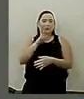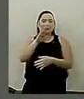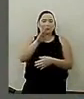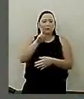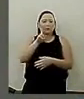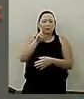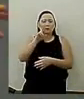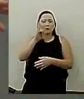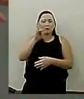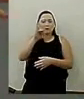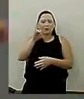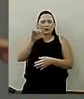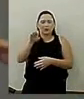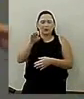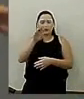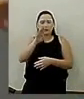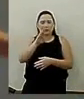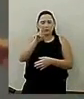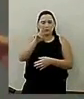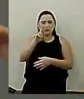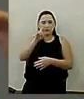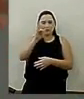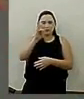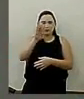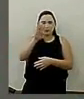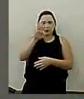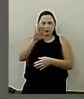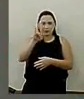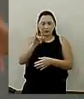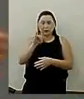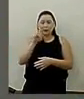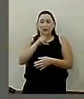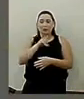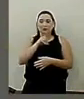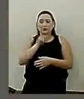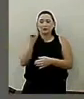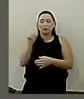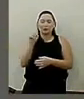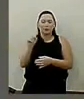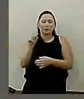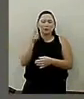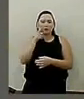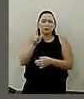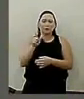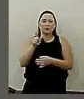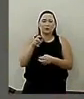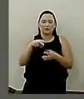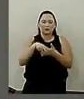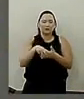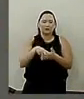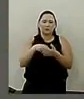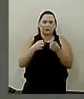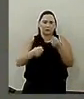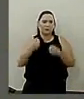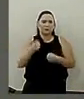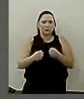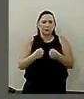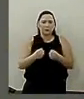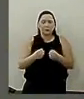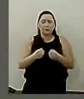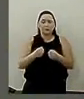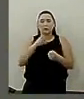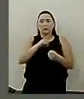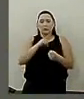Aquele pé de buriti, pequenininho, novo, segurou o nosso carro. Nós gastamos mais de R$1.000